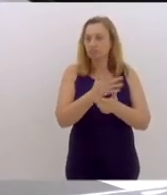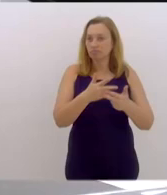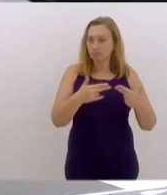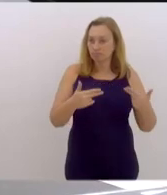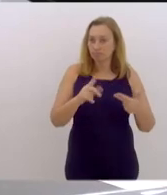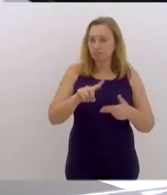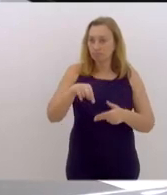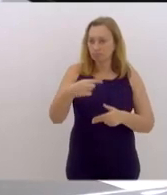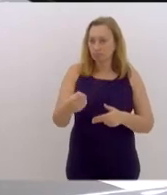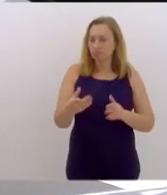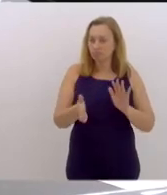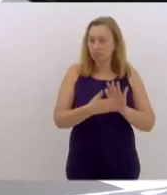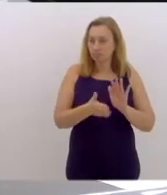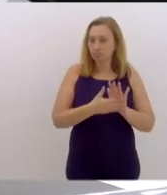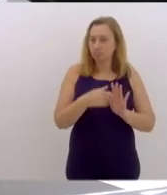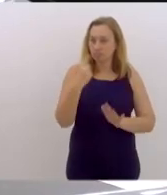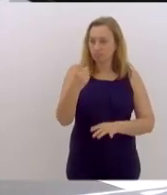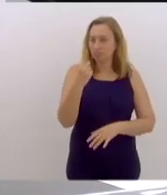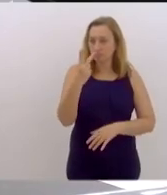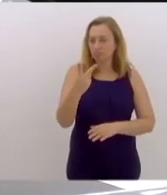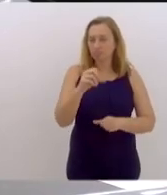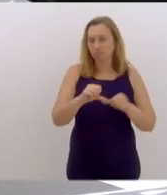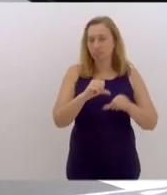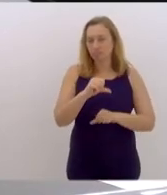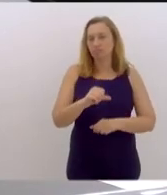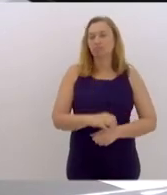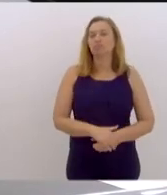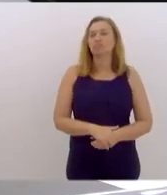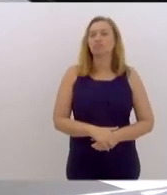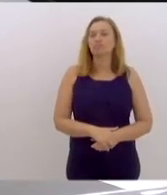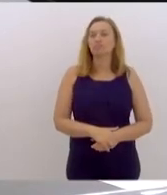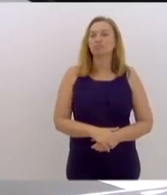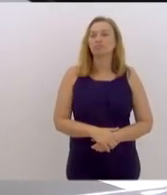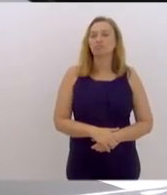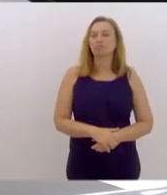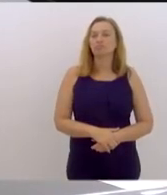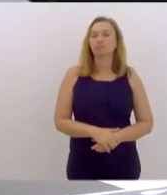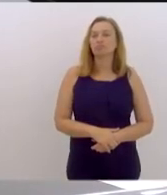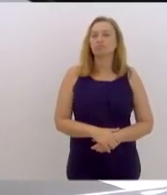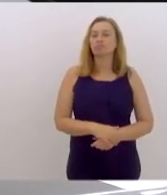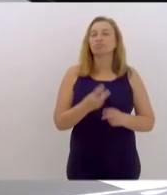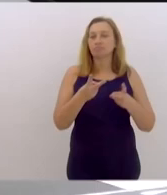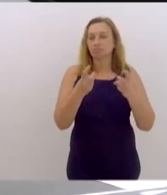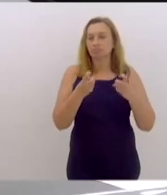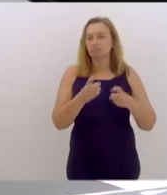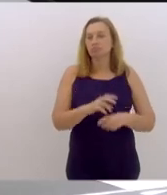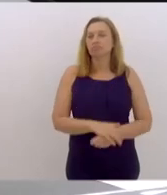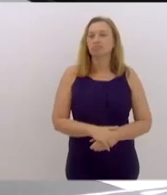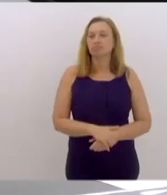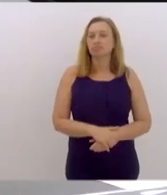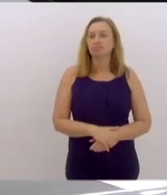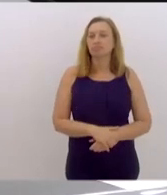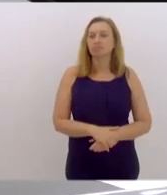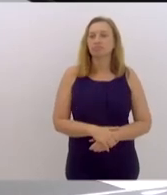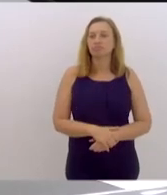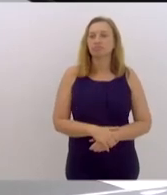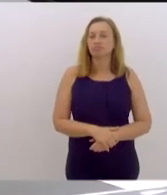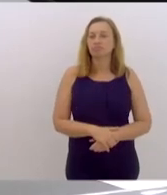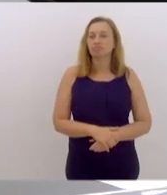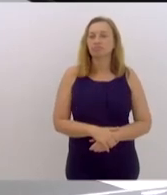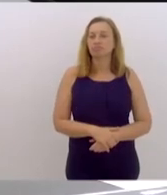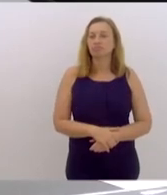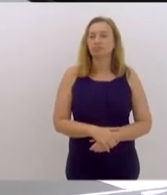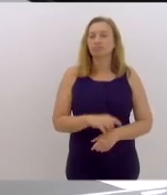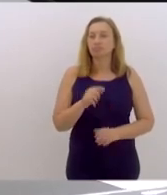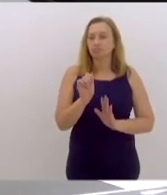para depois aqui propor uma duas mudanças e é uma uma observação que não